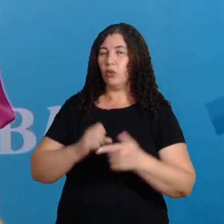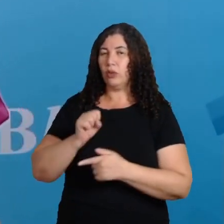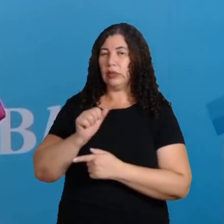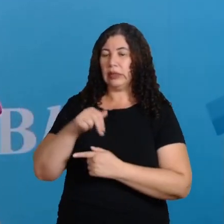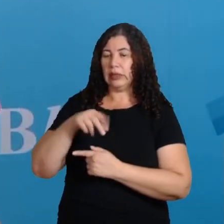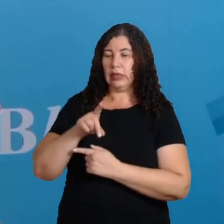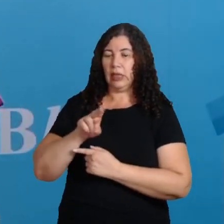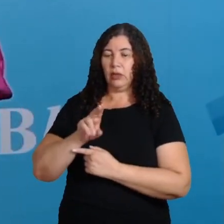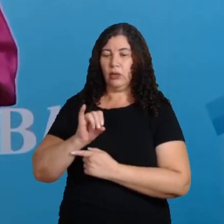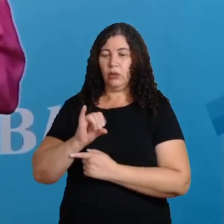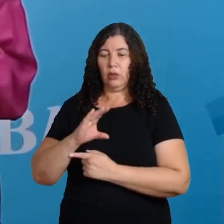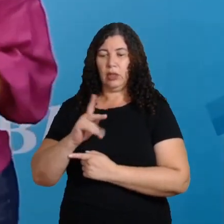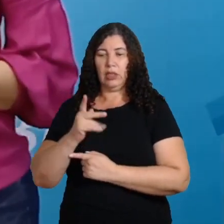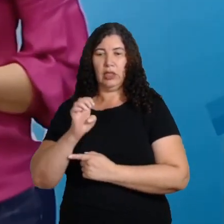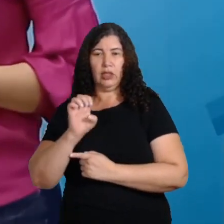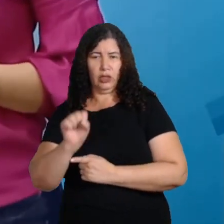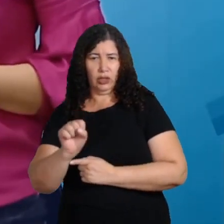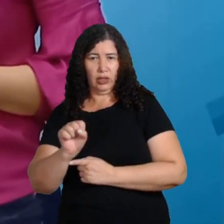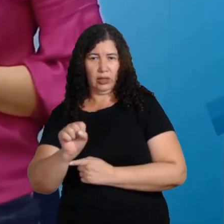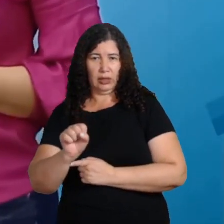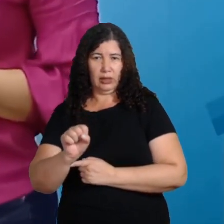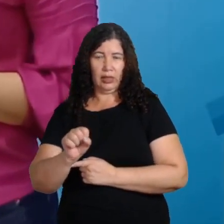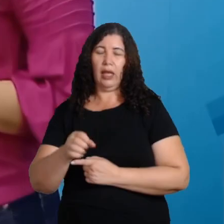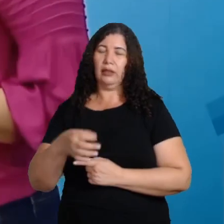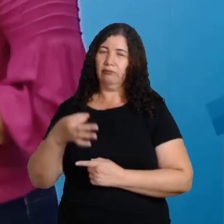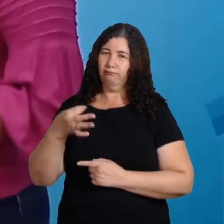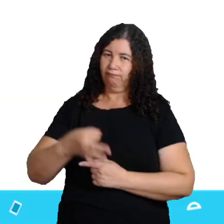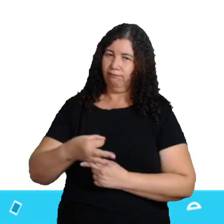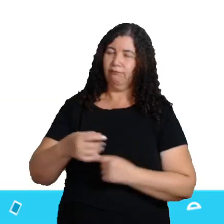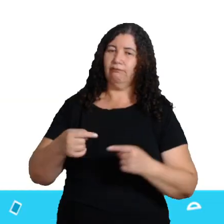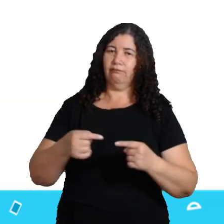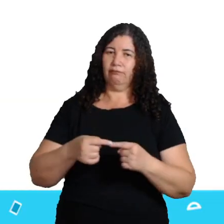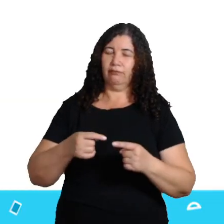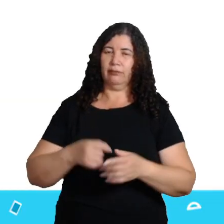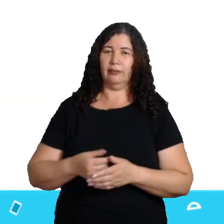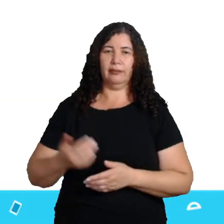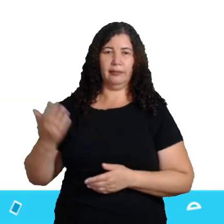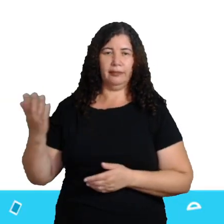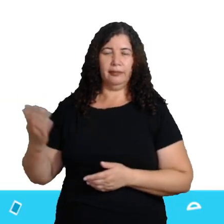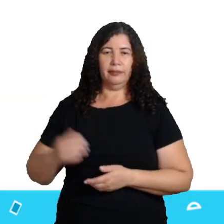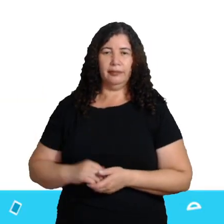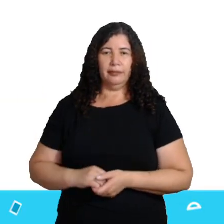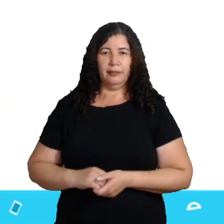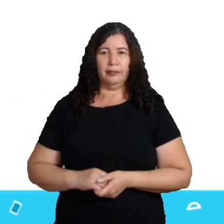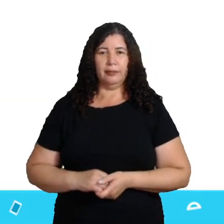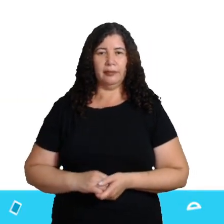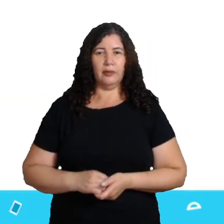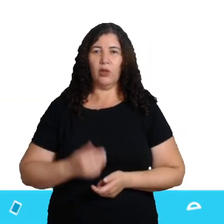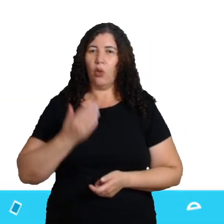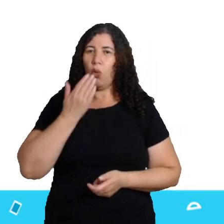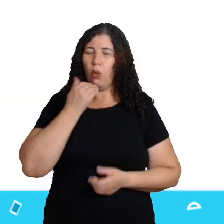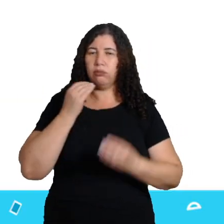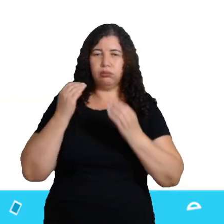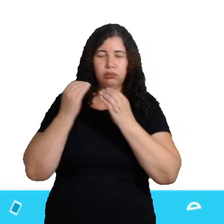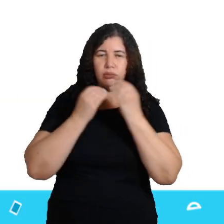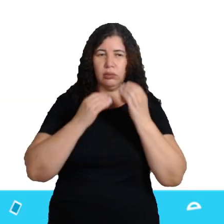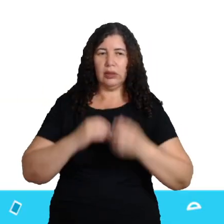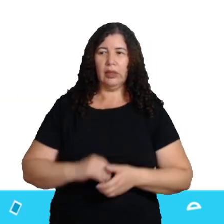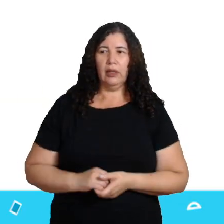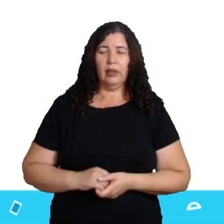sanduíches. Essa é a forma adequada. Vejam aqui o Alexandre, comendo